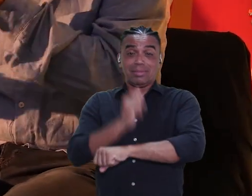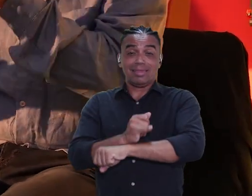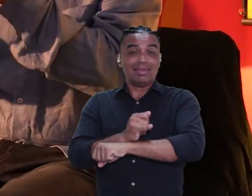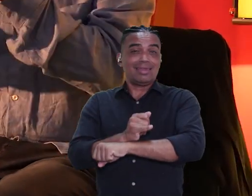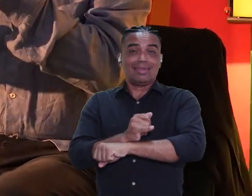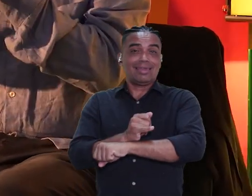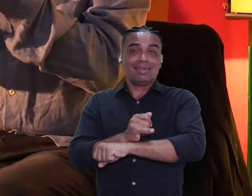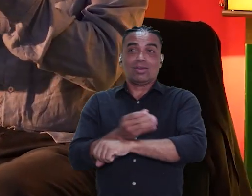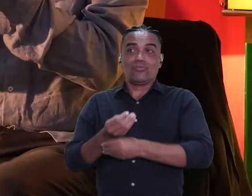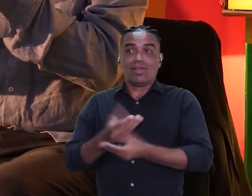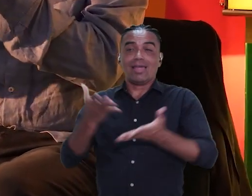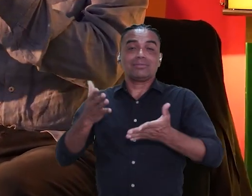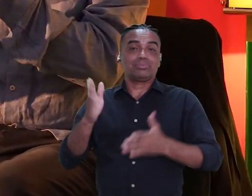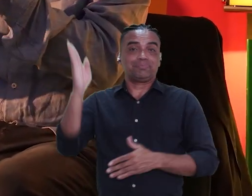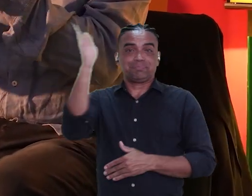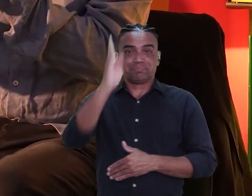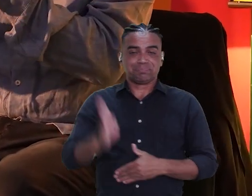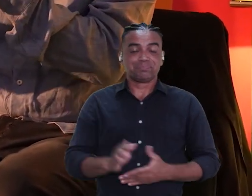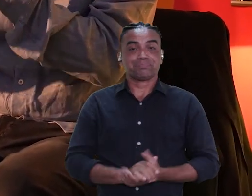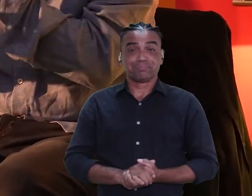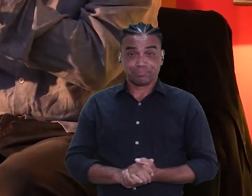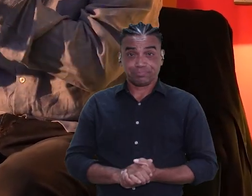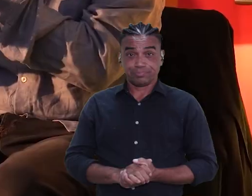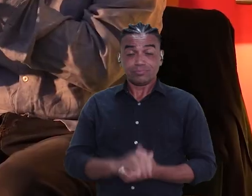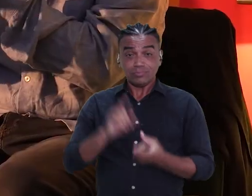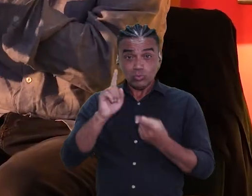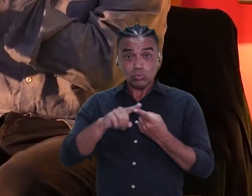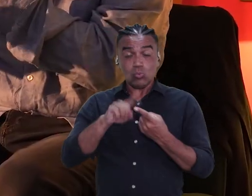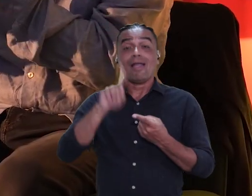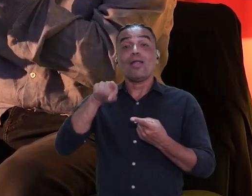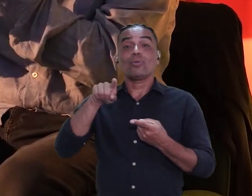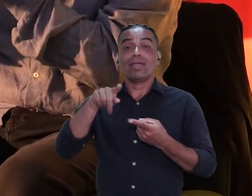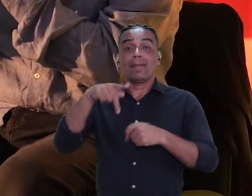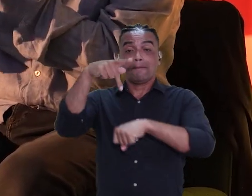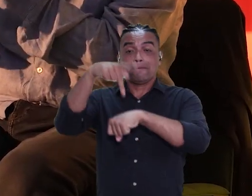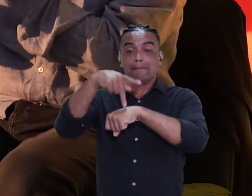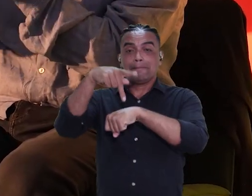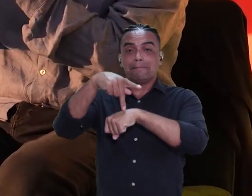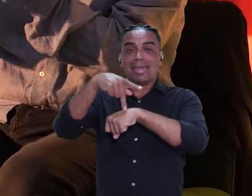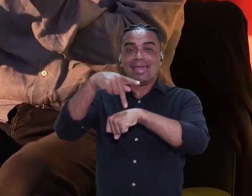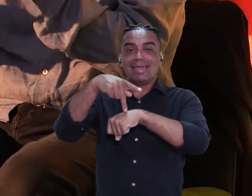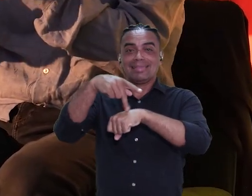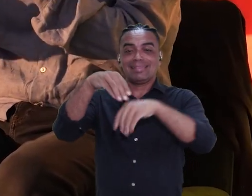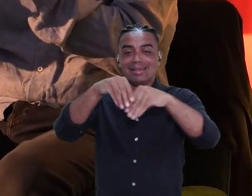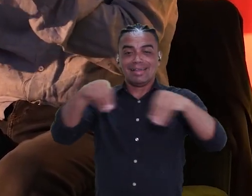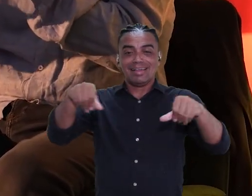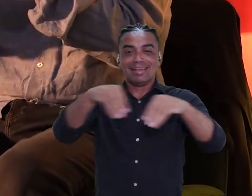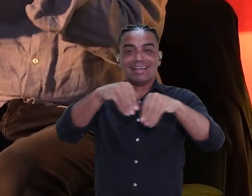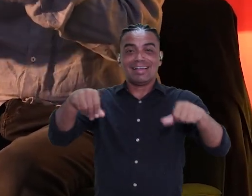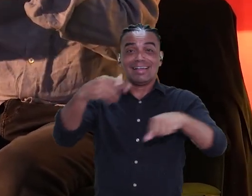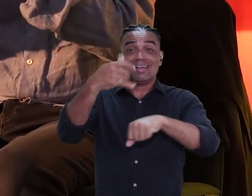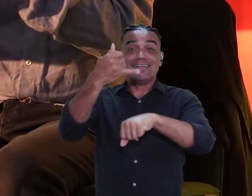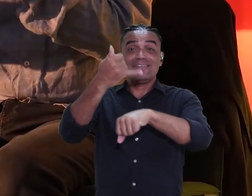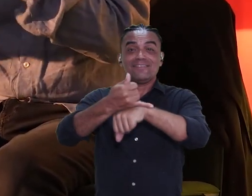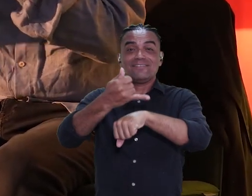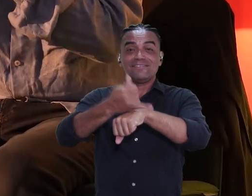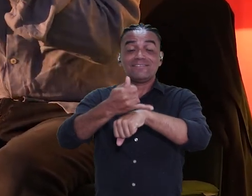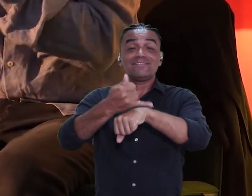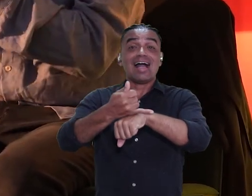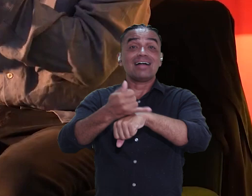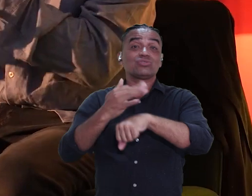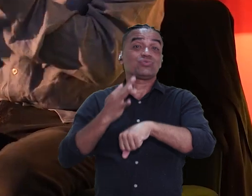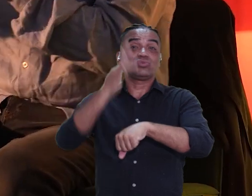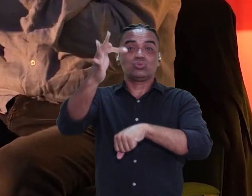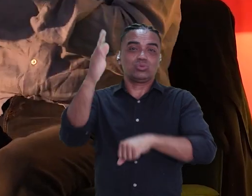Brasil. Uma delas é essa pedra de ferro, essa pedra, minério de ferro, futuro aço do